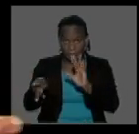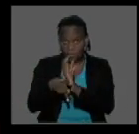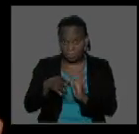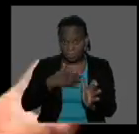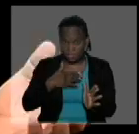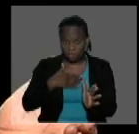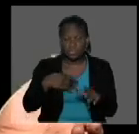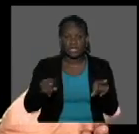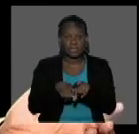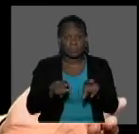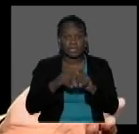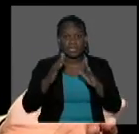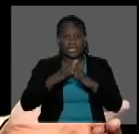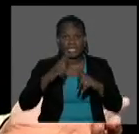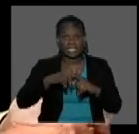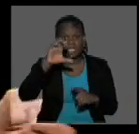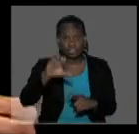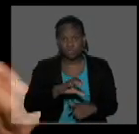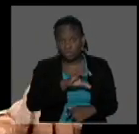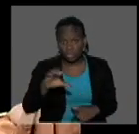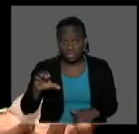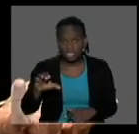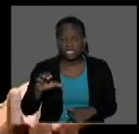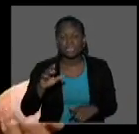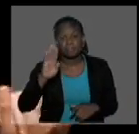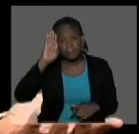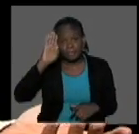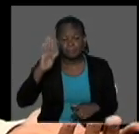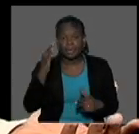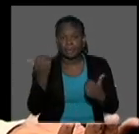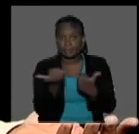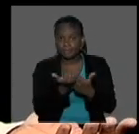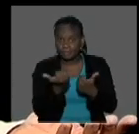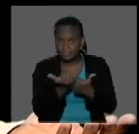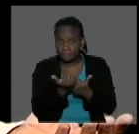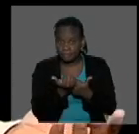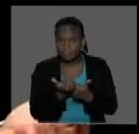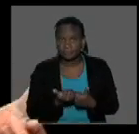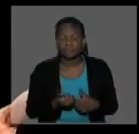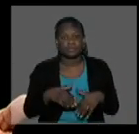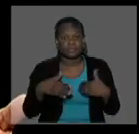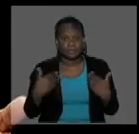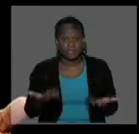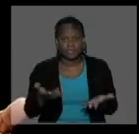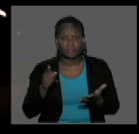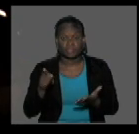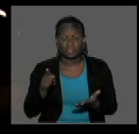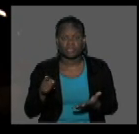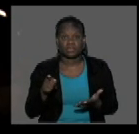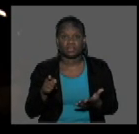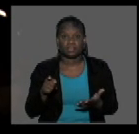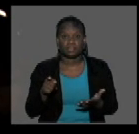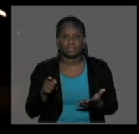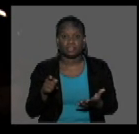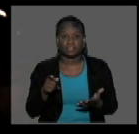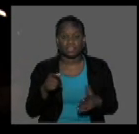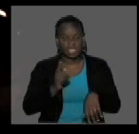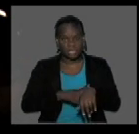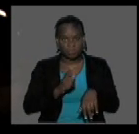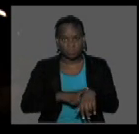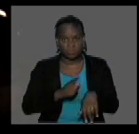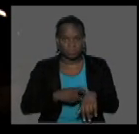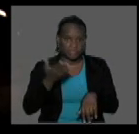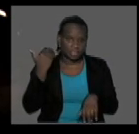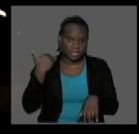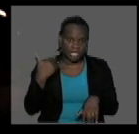colonialista, a Igreja Católica foi a parceira fundamental. Então, ela, num